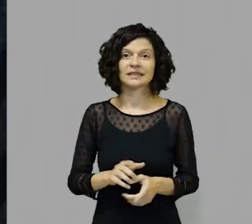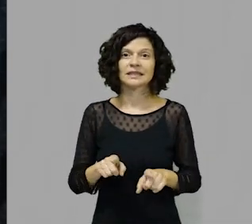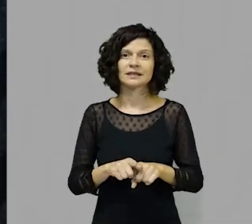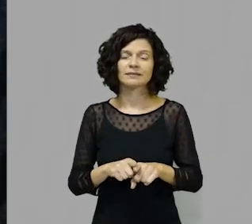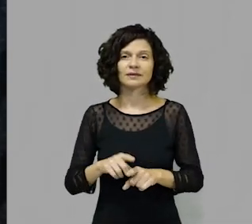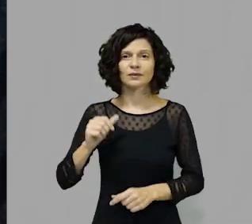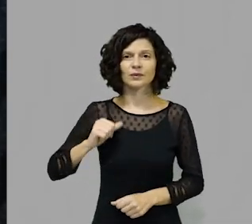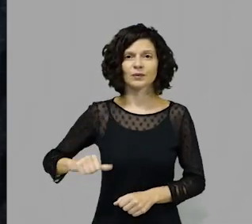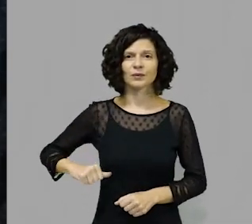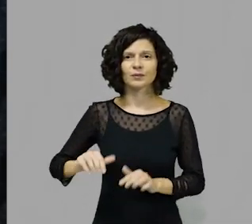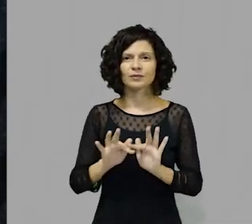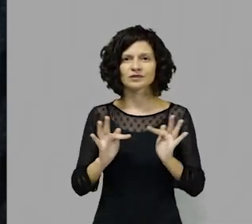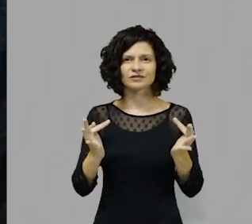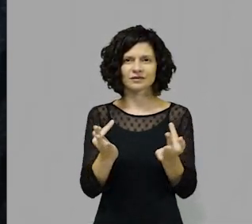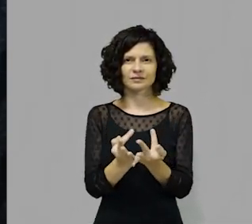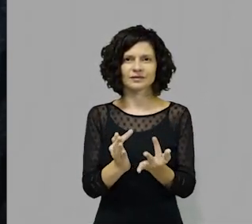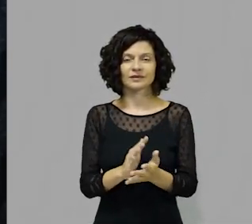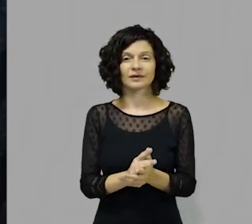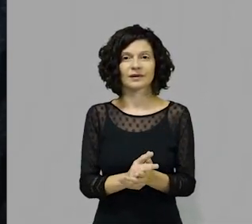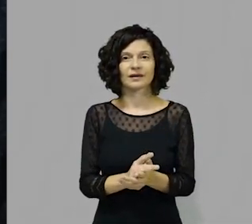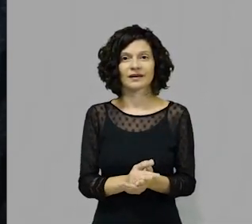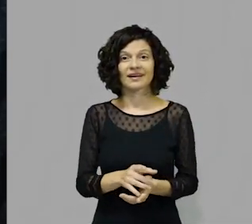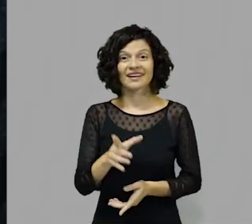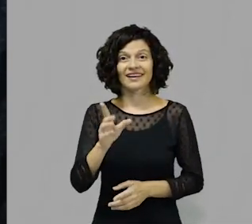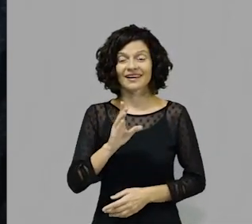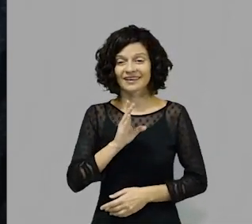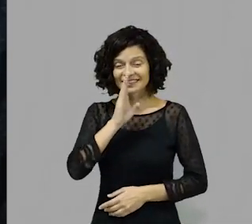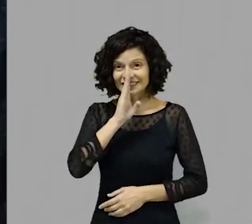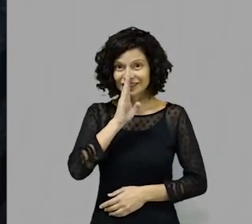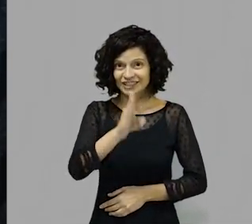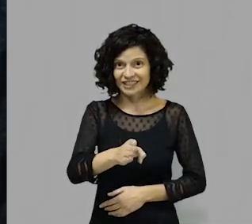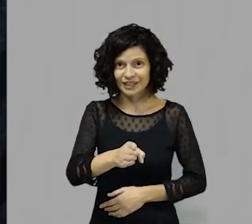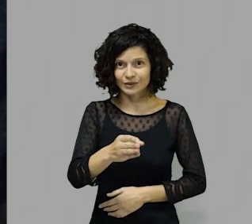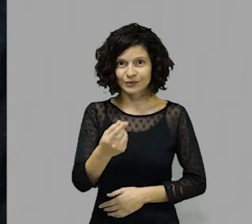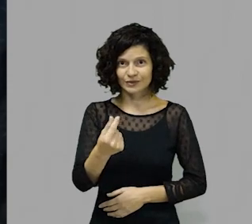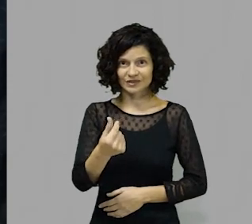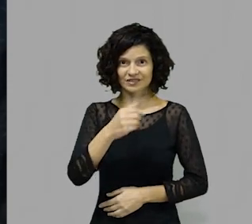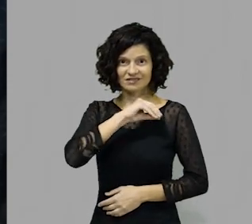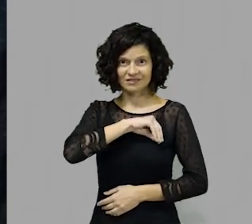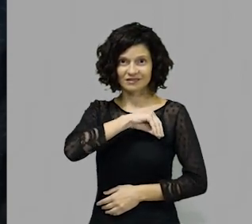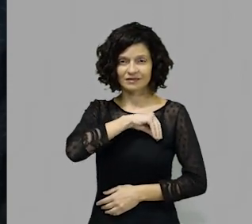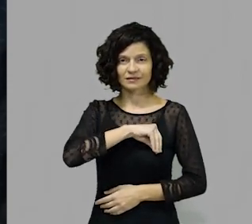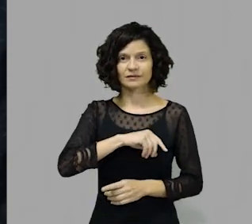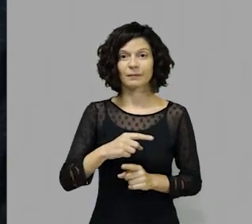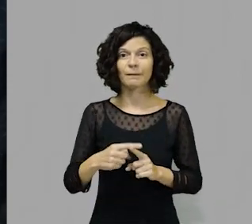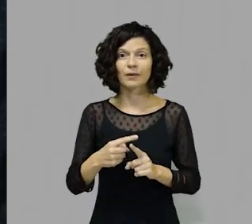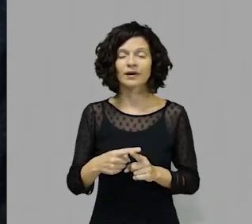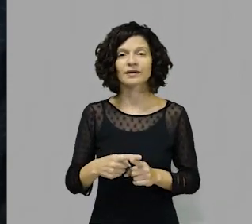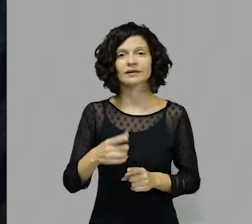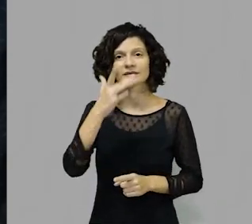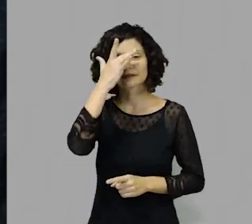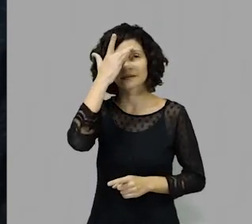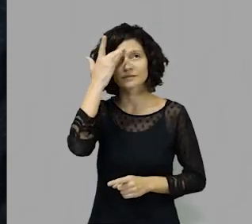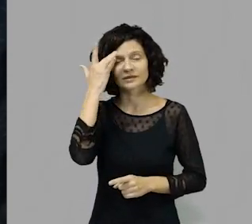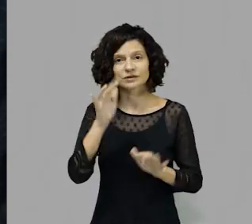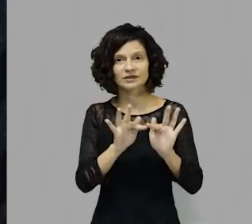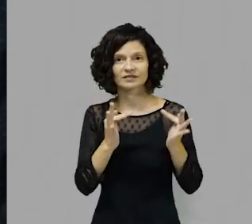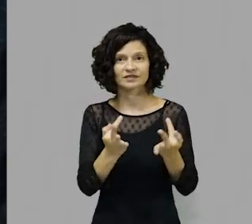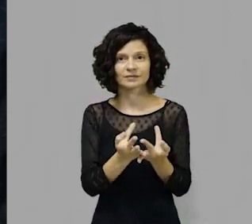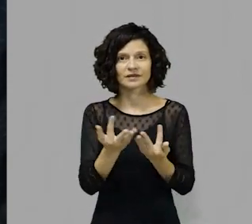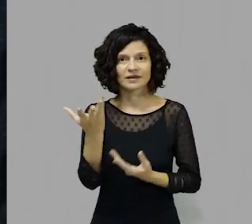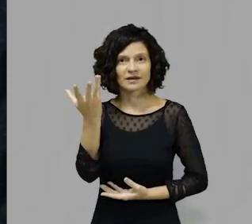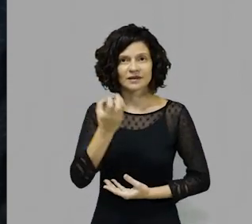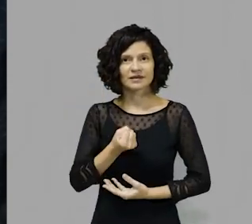essas famílias recebem um determinado valor em dinheiro. Tá? Não é indireto. Se fosse indireto, seria em serviço, por exemplo. Seria tipo Vale